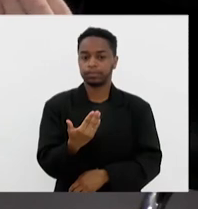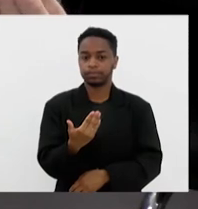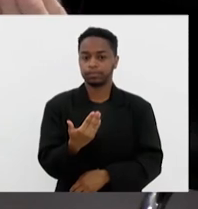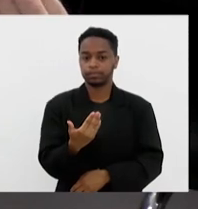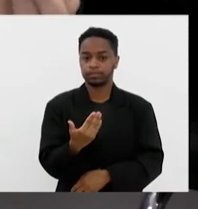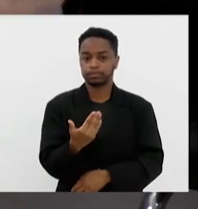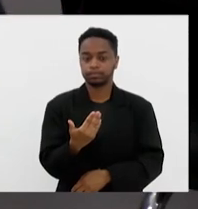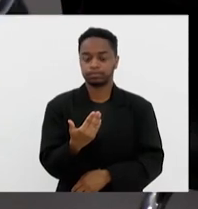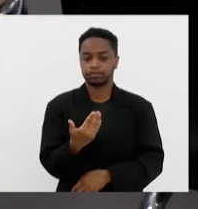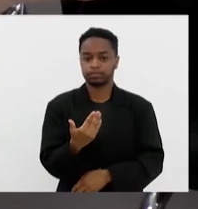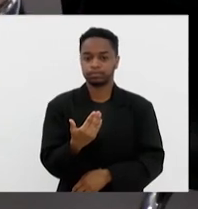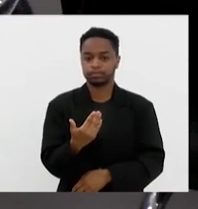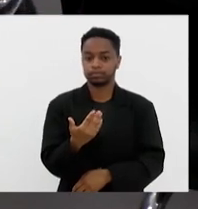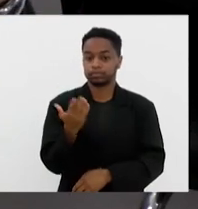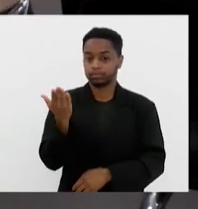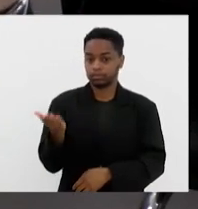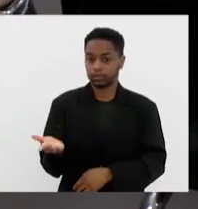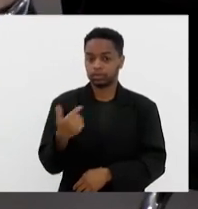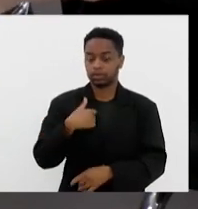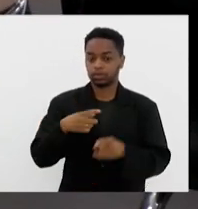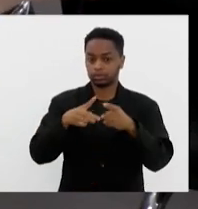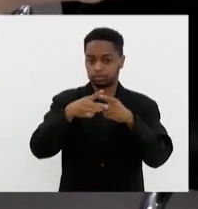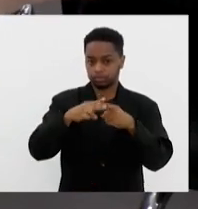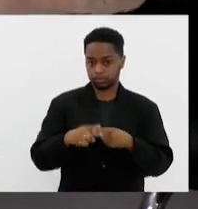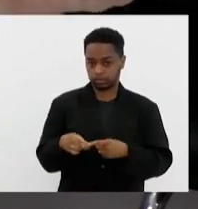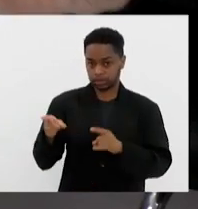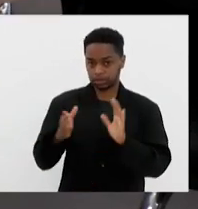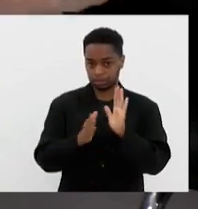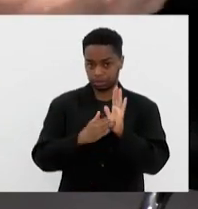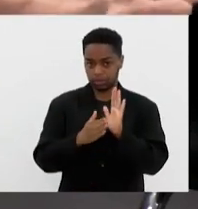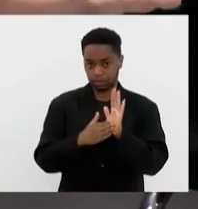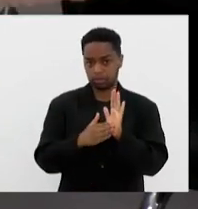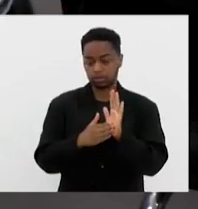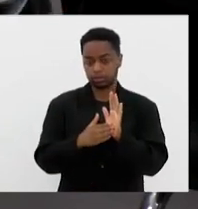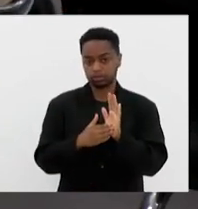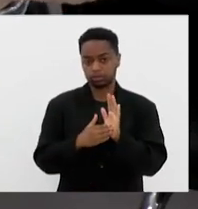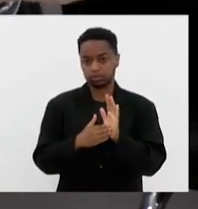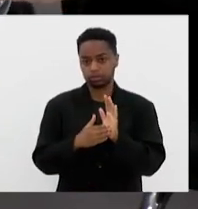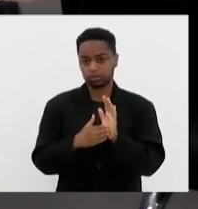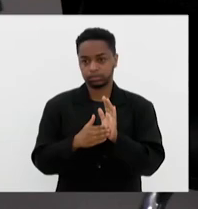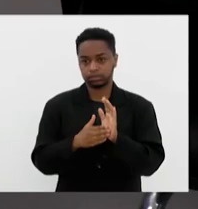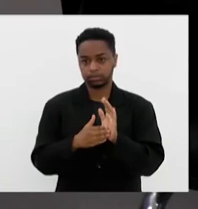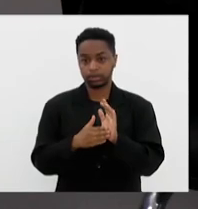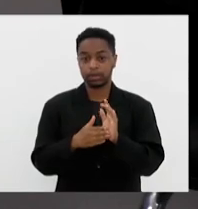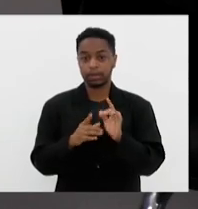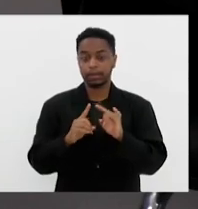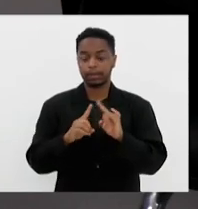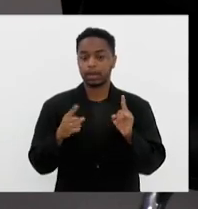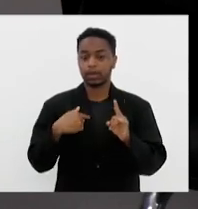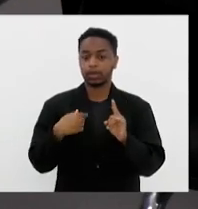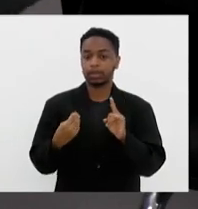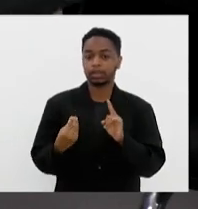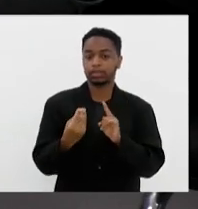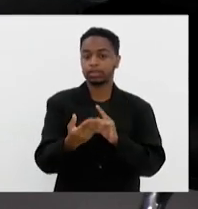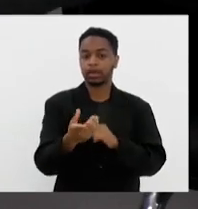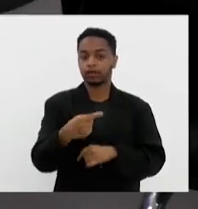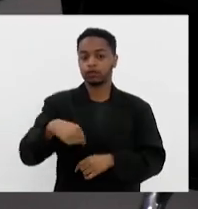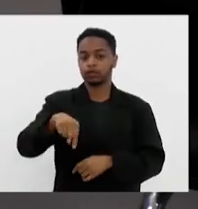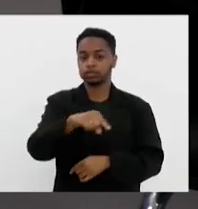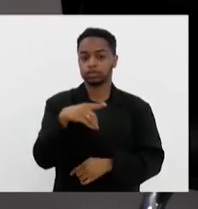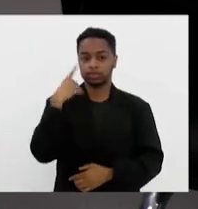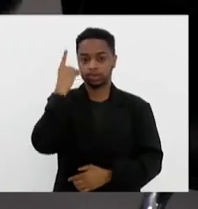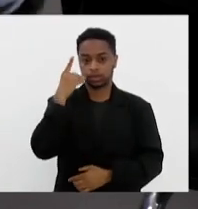que eu faça esse ajuste que o senhor está propondo no voto. Mas a gente já pode votar. Entregue aos senhores